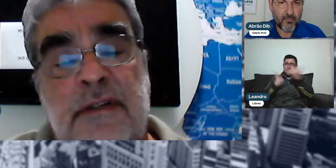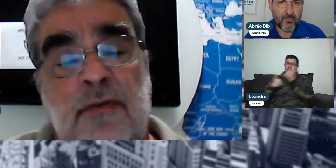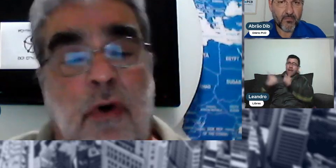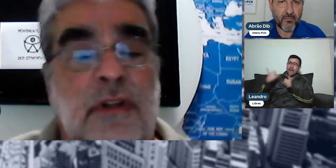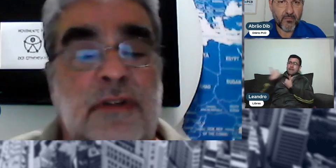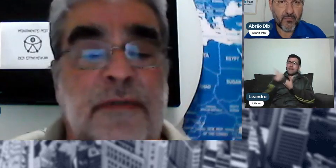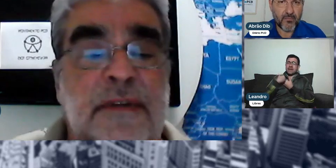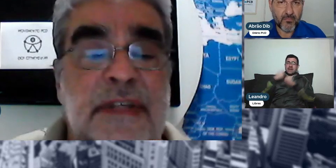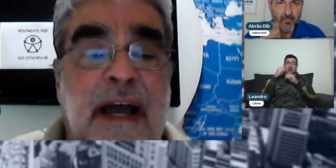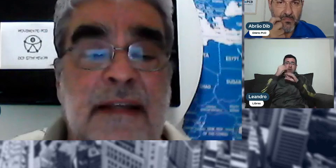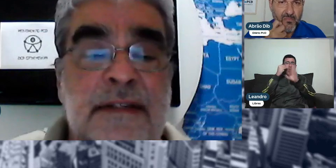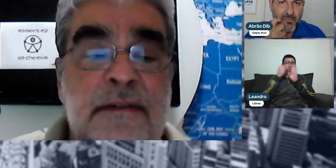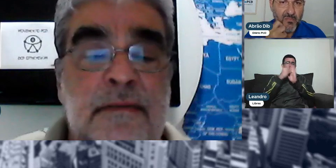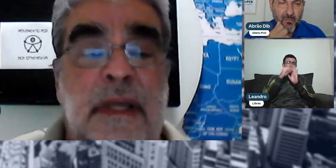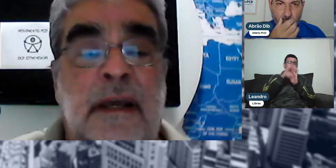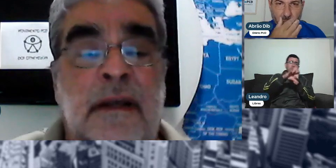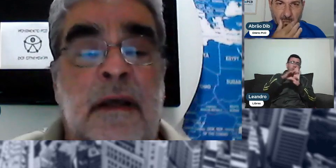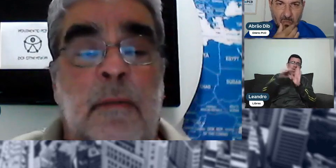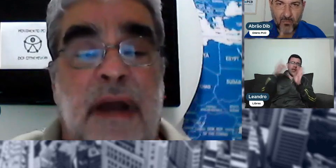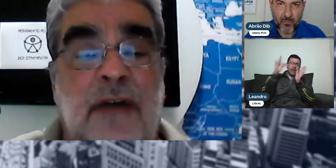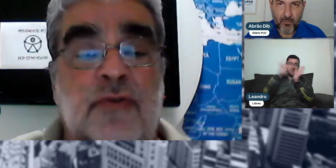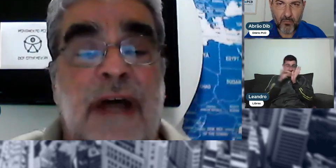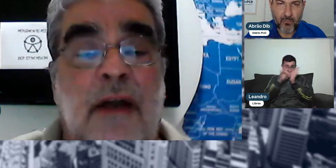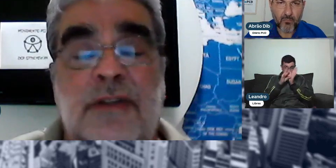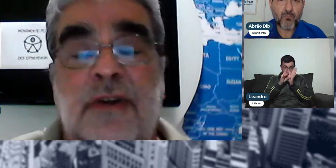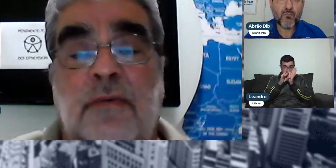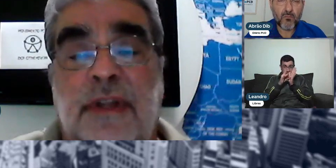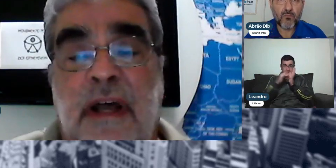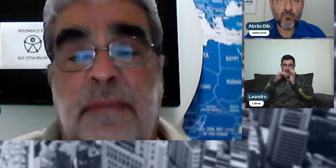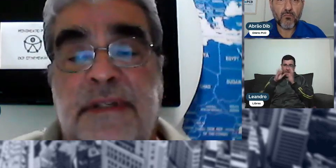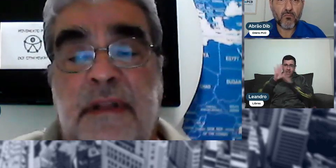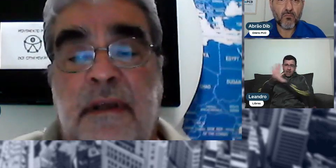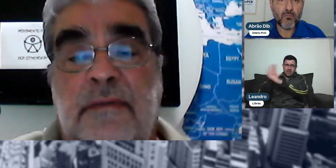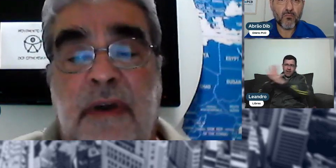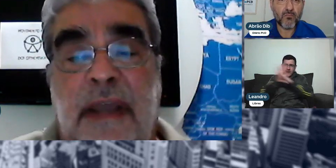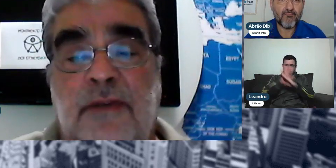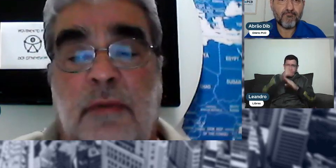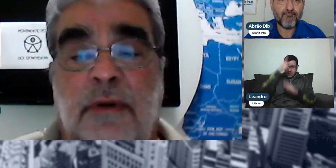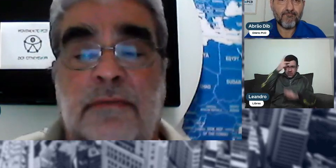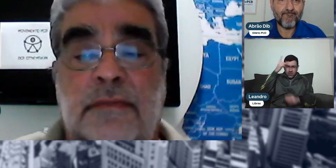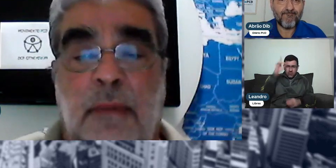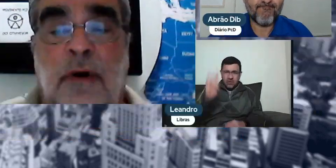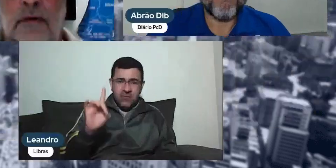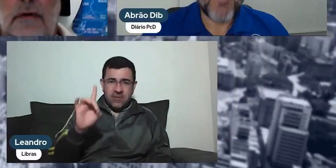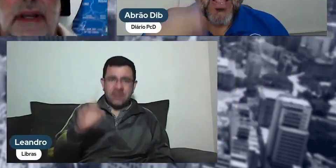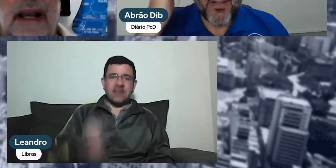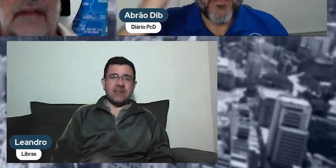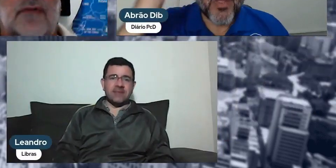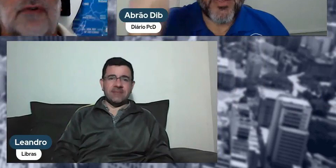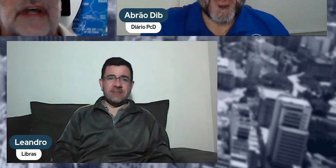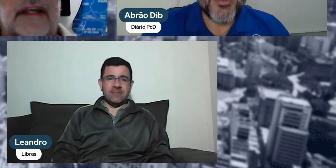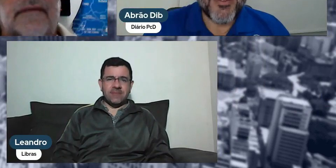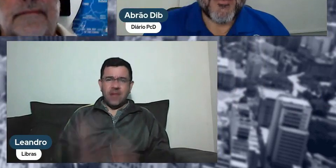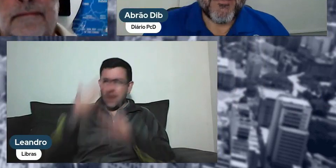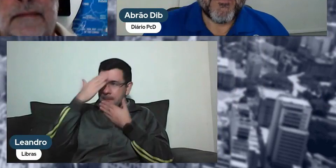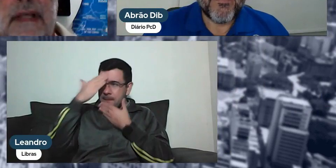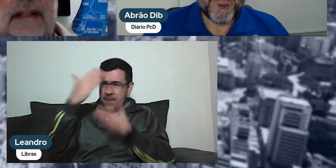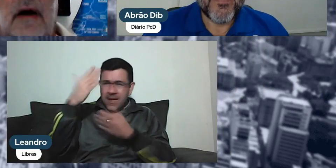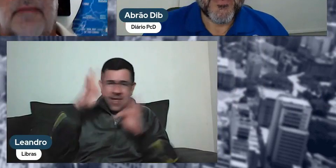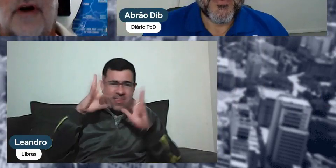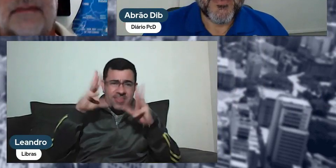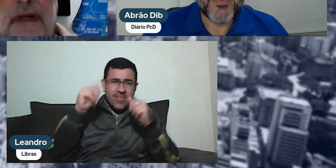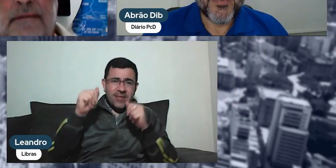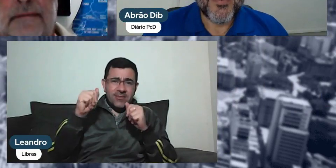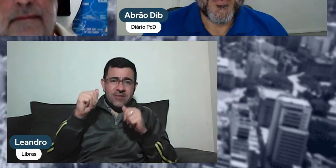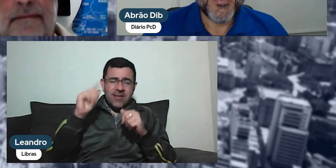notícias, todas oficiais, para ajudar a nossa comunidade PCD. Então é isso, Abraão, tá bom? Obrigado a todos aí, e